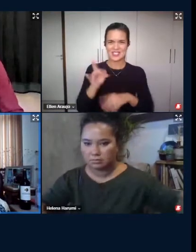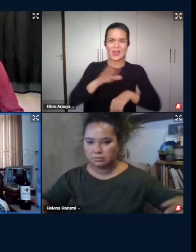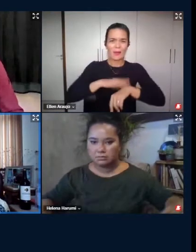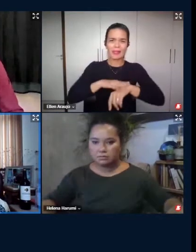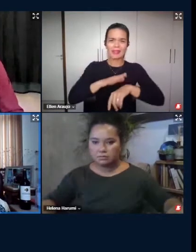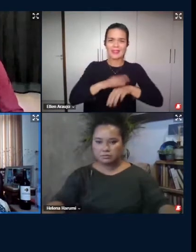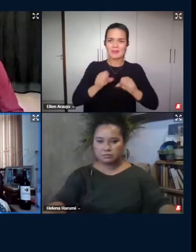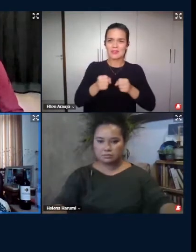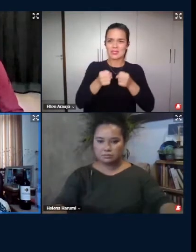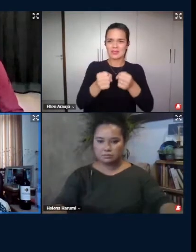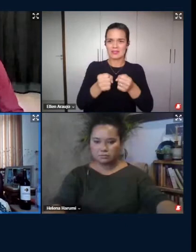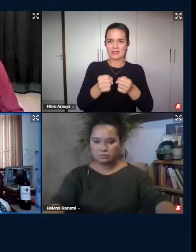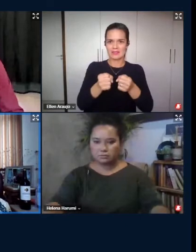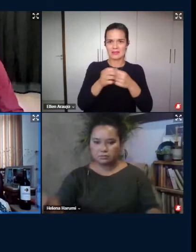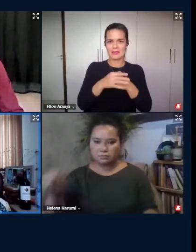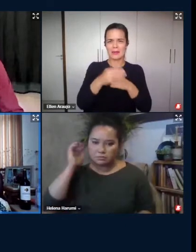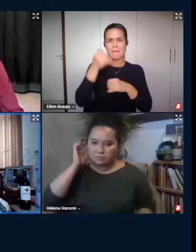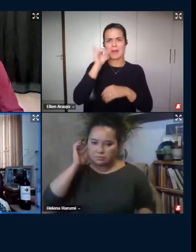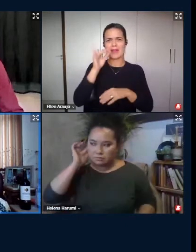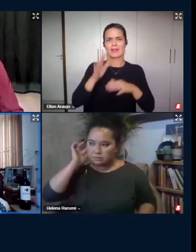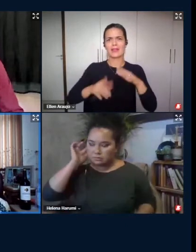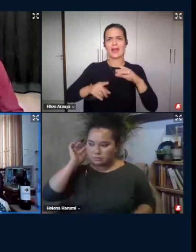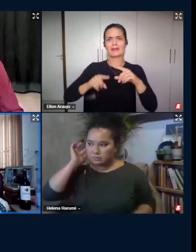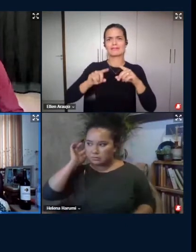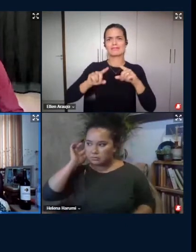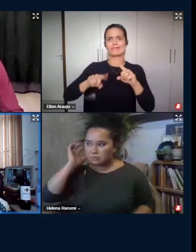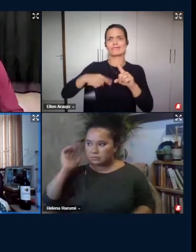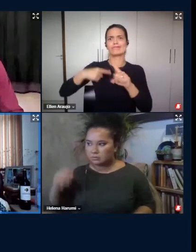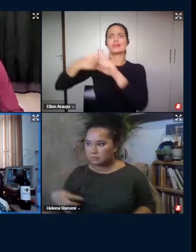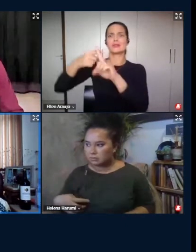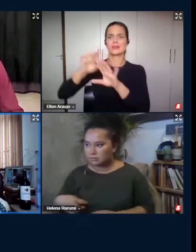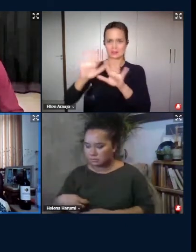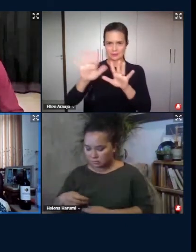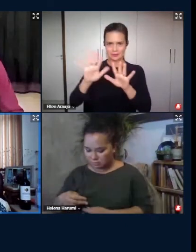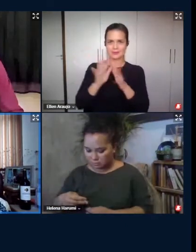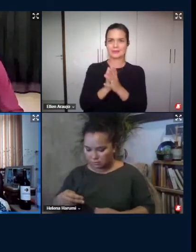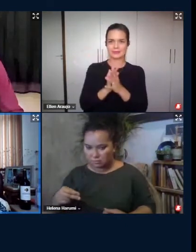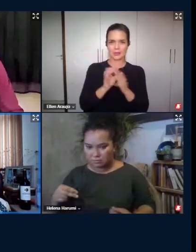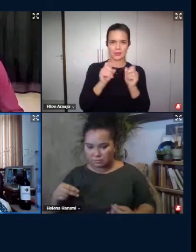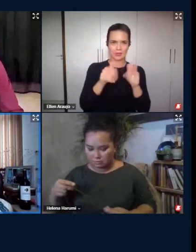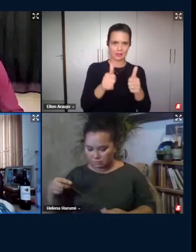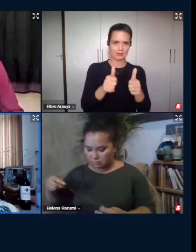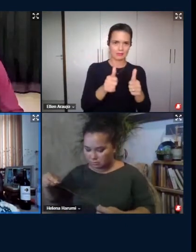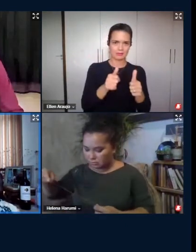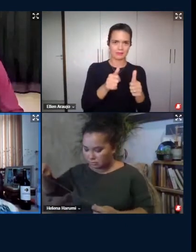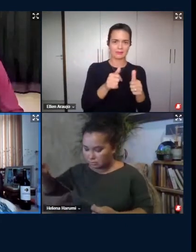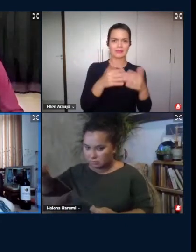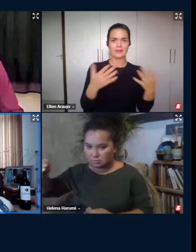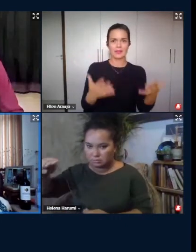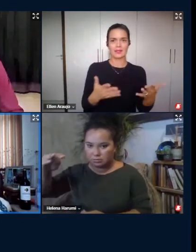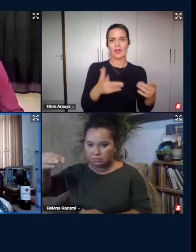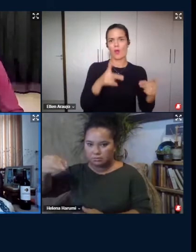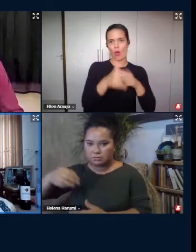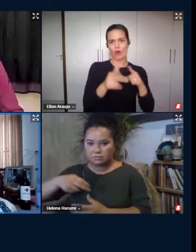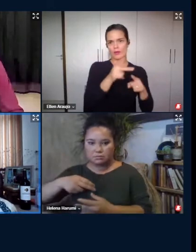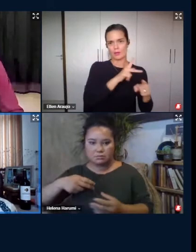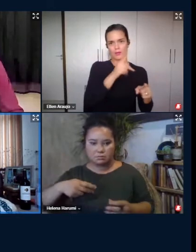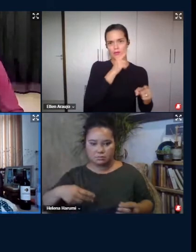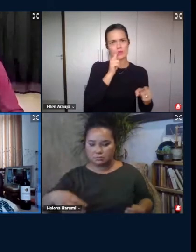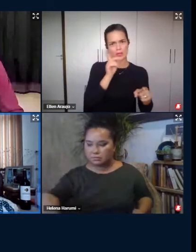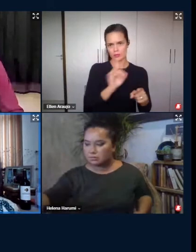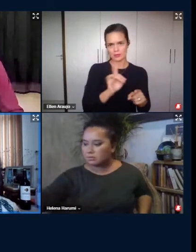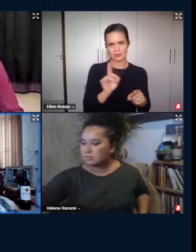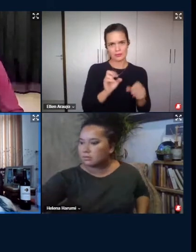não extrapolar muito, mas o professor, não vou cortar a palavra do professor Glaucio, tampouco vou cortar, como não cortei a palavra da professora Sabrina. Professor,